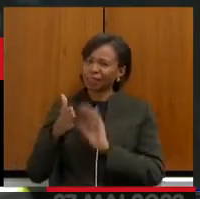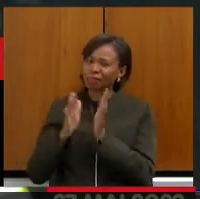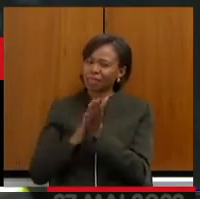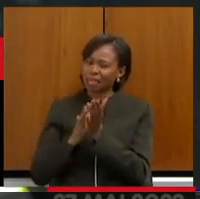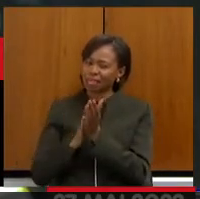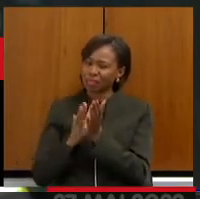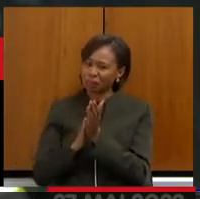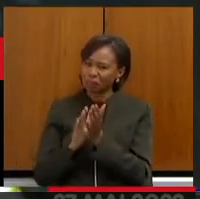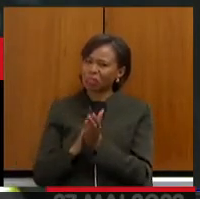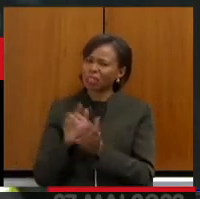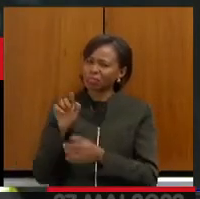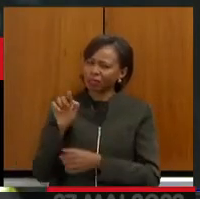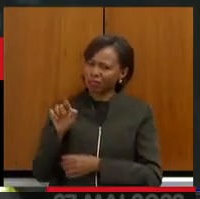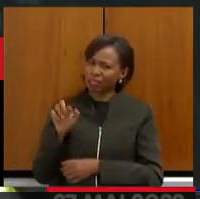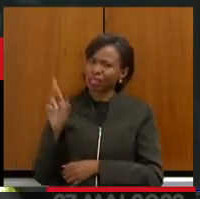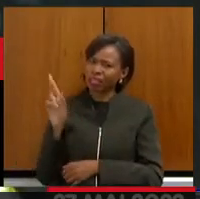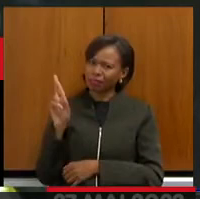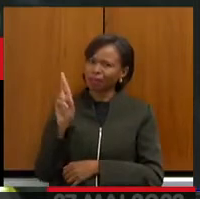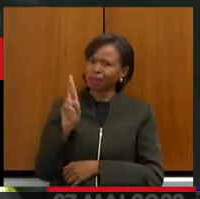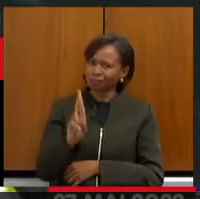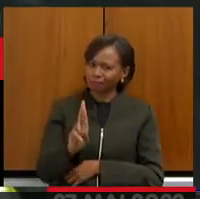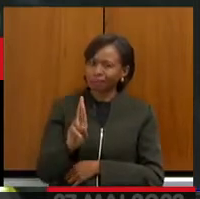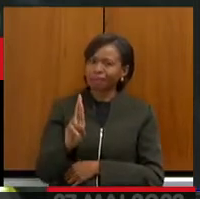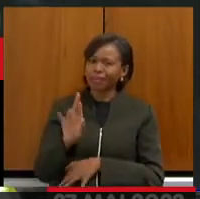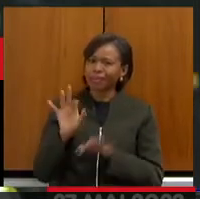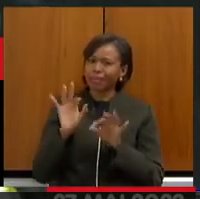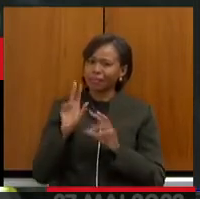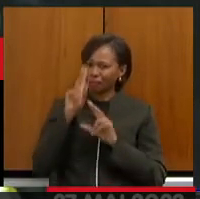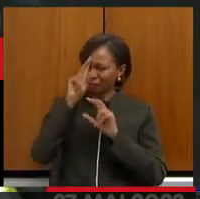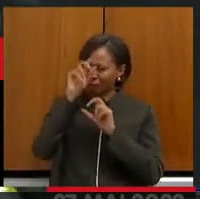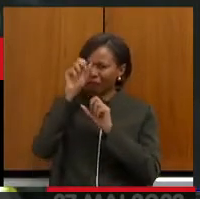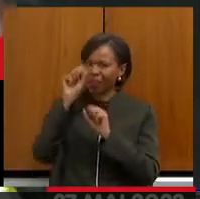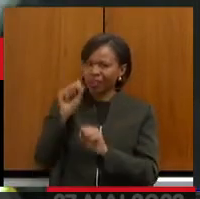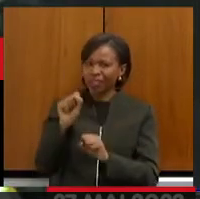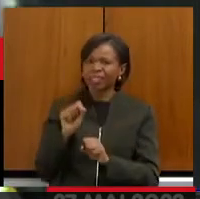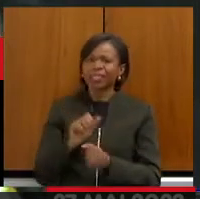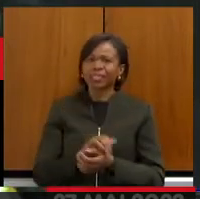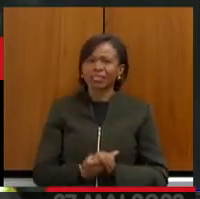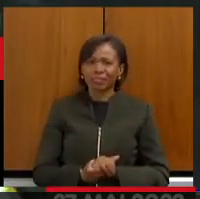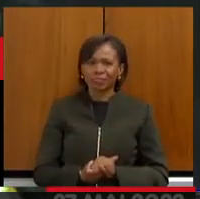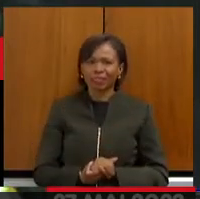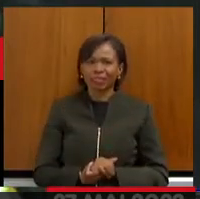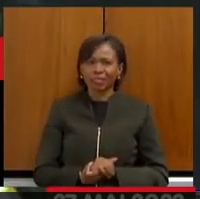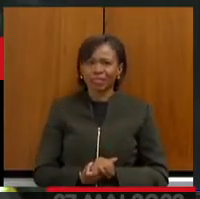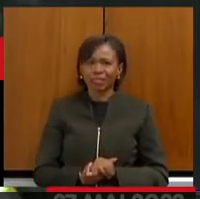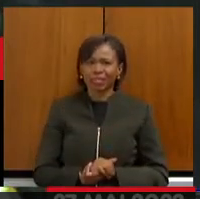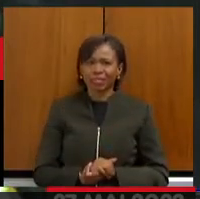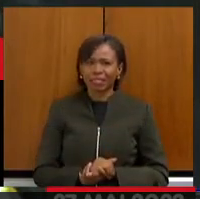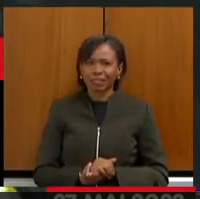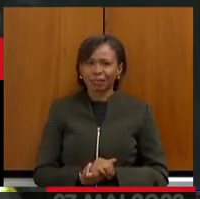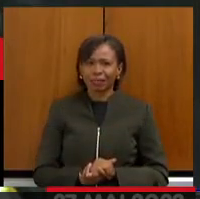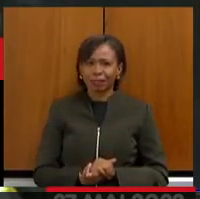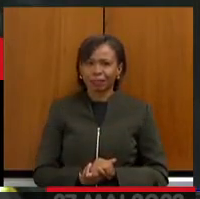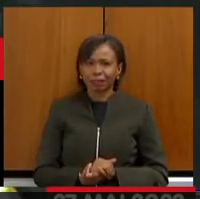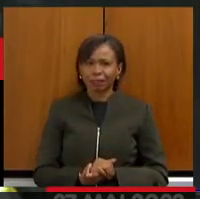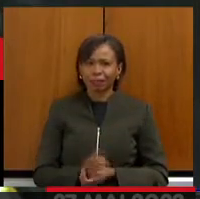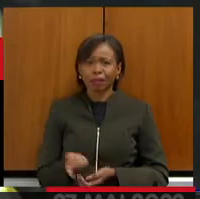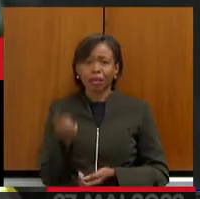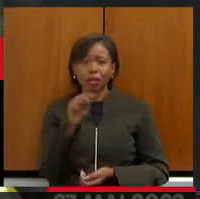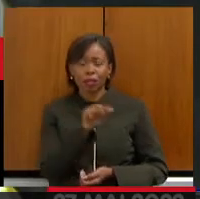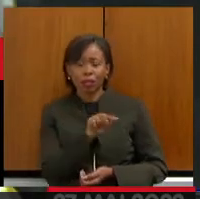pela representatividade a força a André de Jesus é uma figura que mora no meu coração